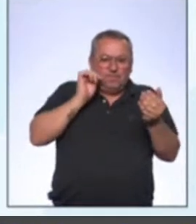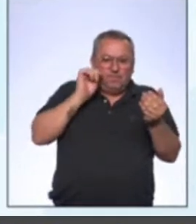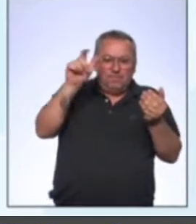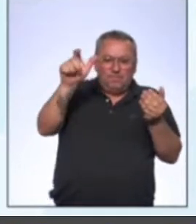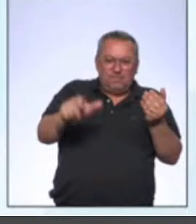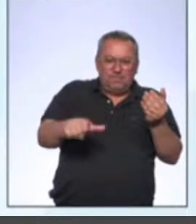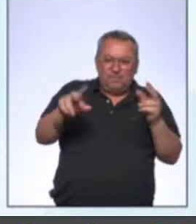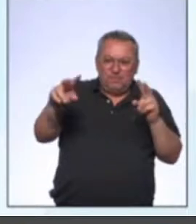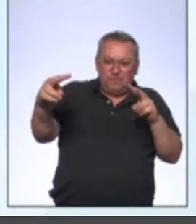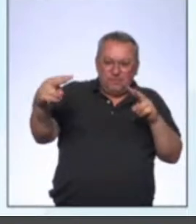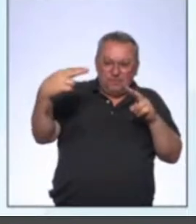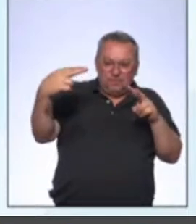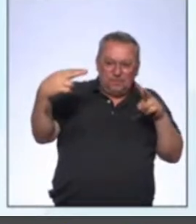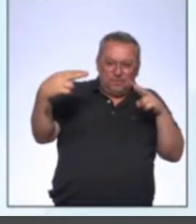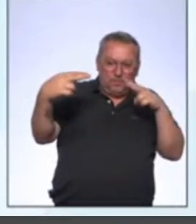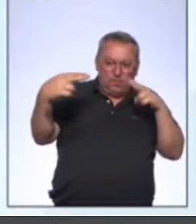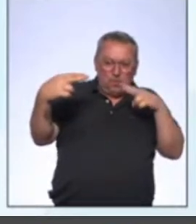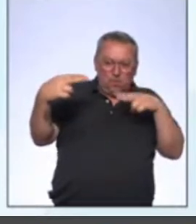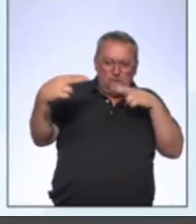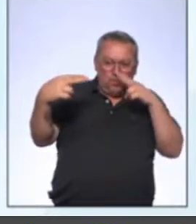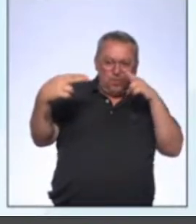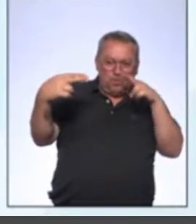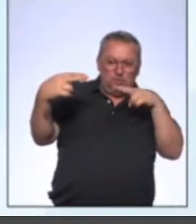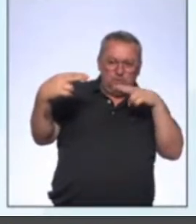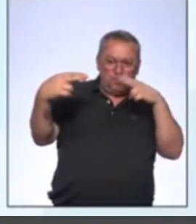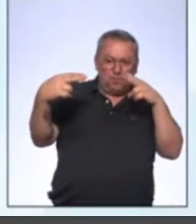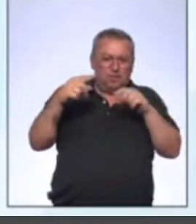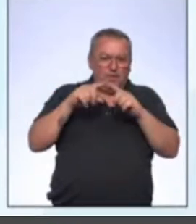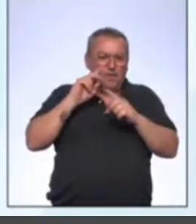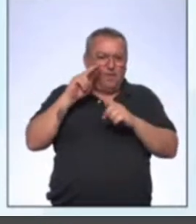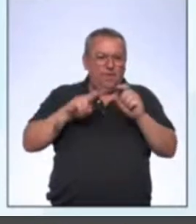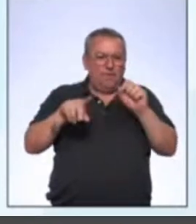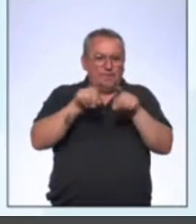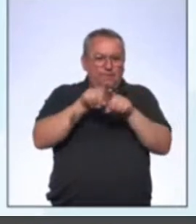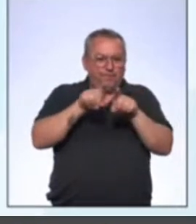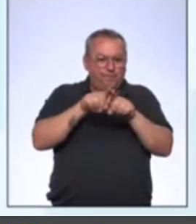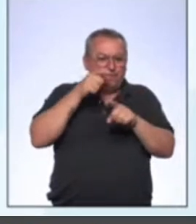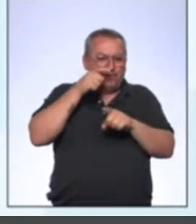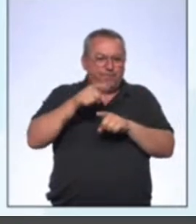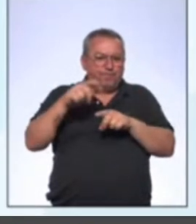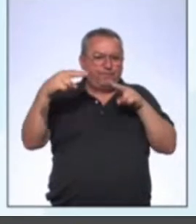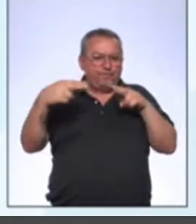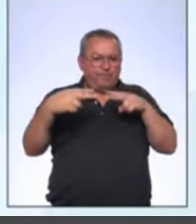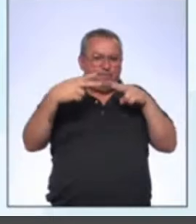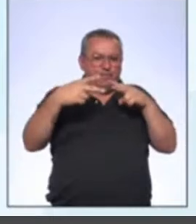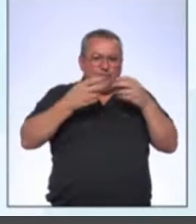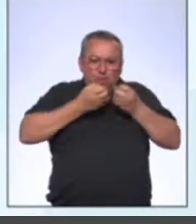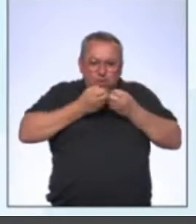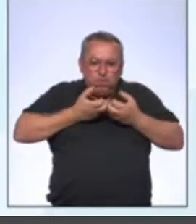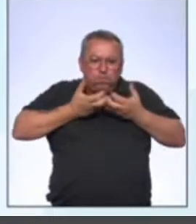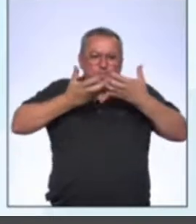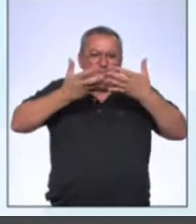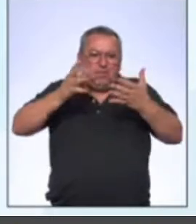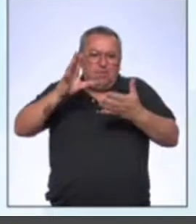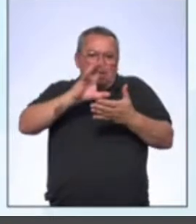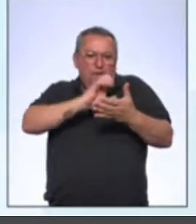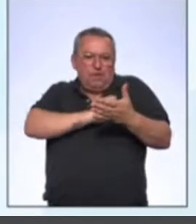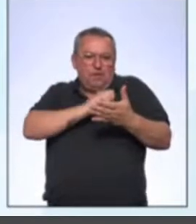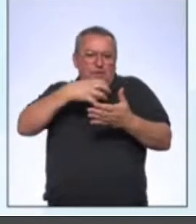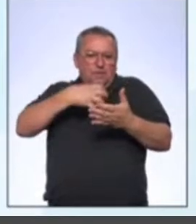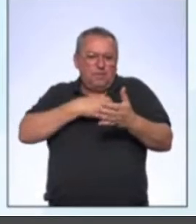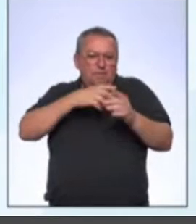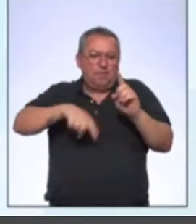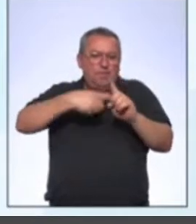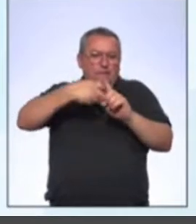meio do olhar direcionado a ela. Considera que, através do olhar, confessa todo o amor que sente, mais do que